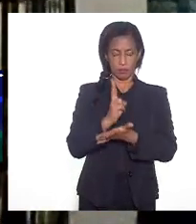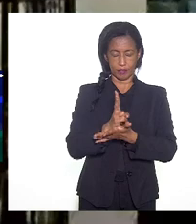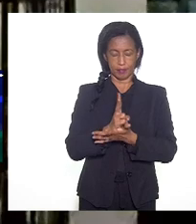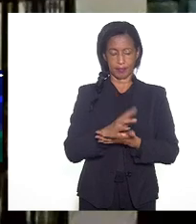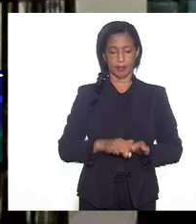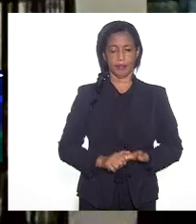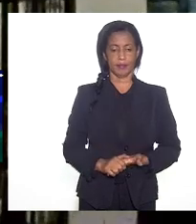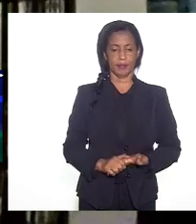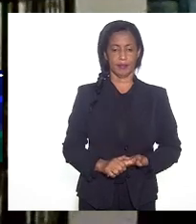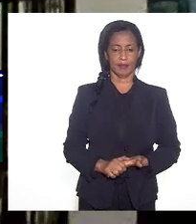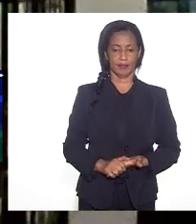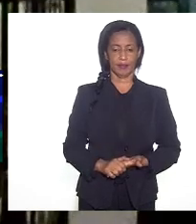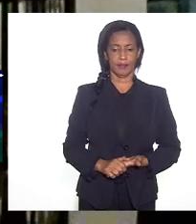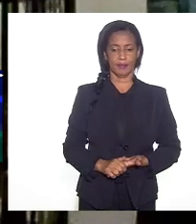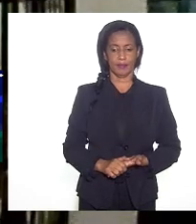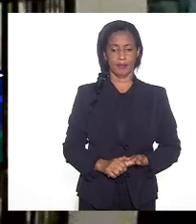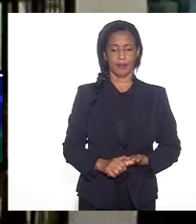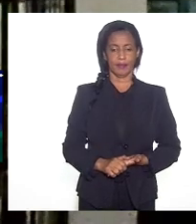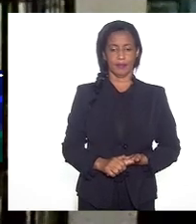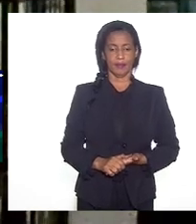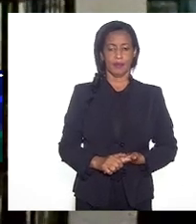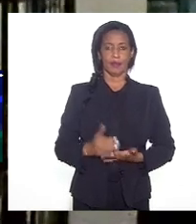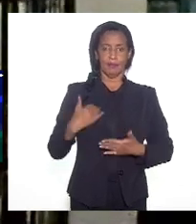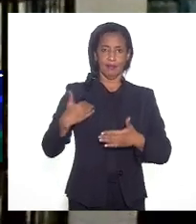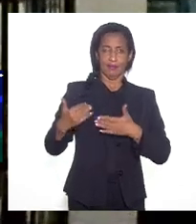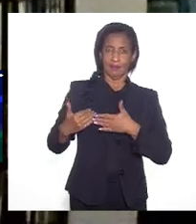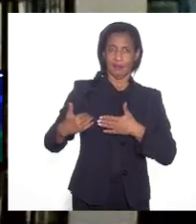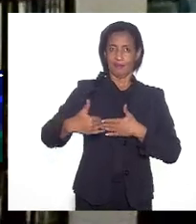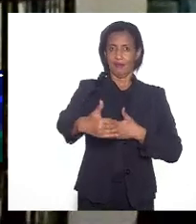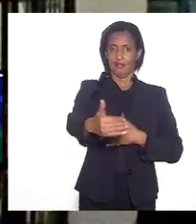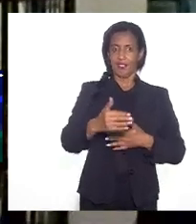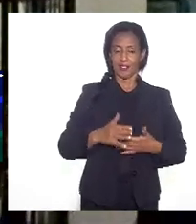bem, eu vou um pouquinho mais além.